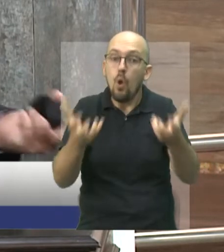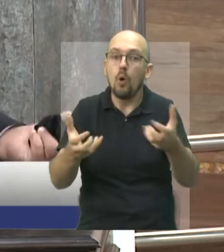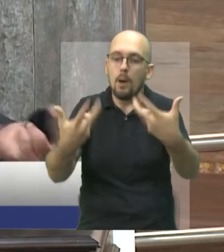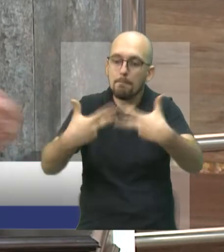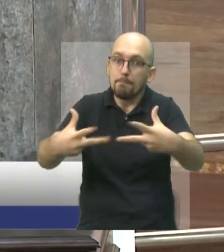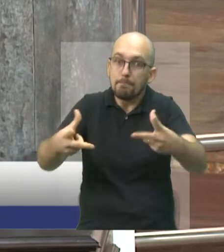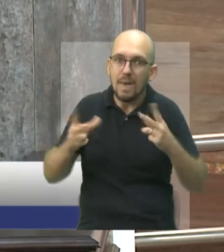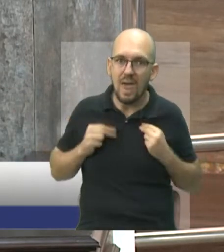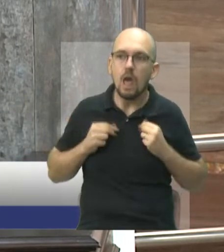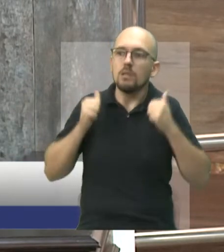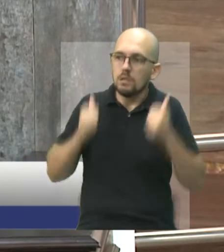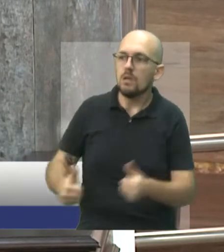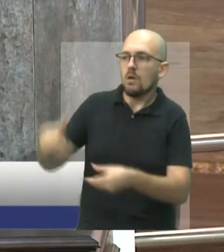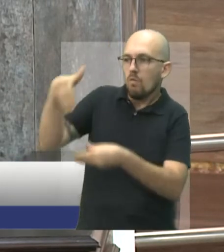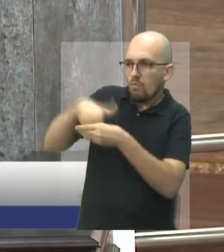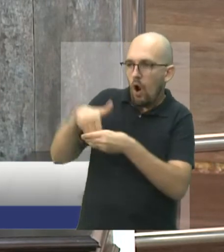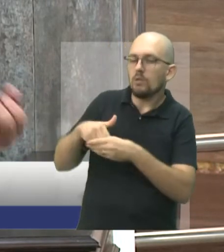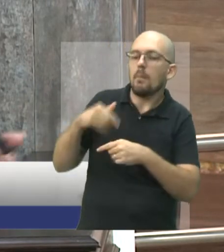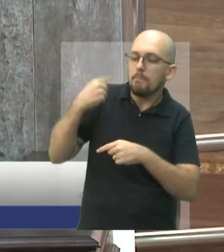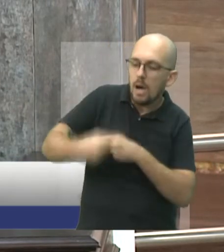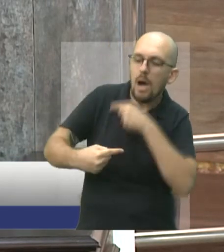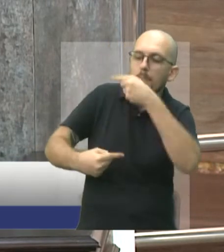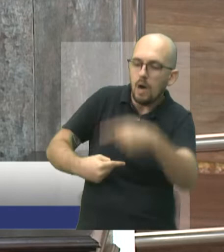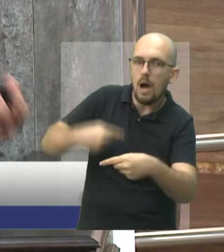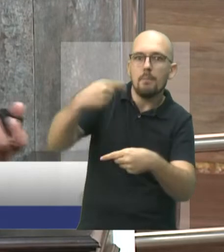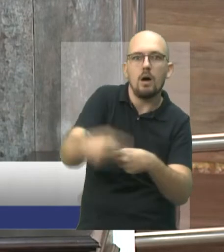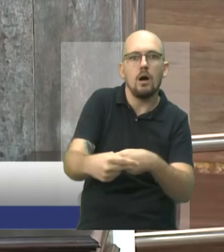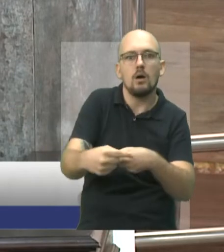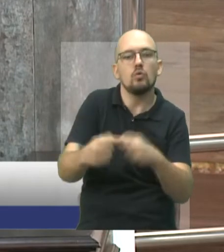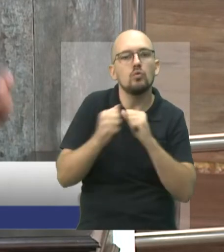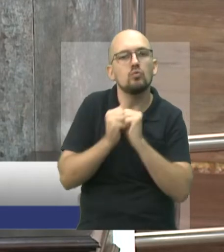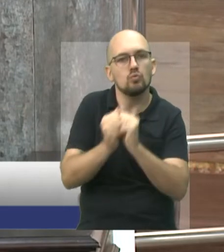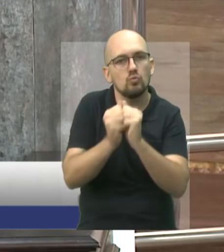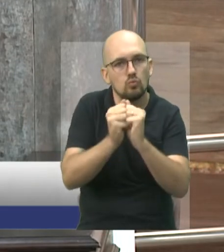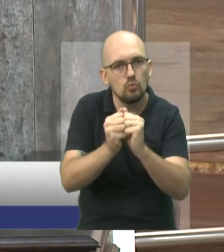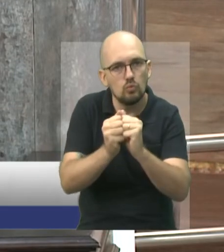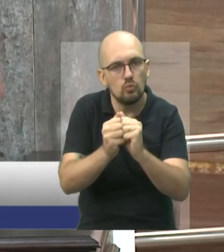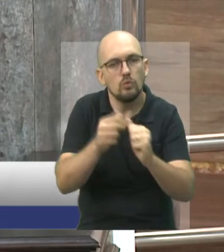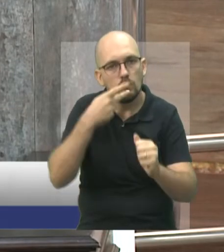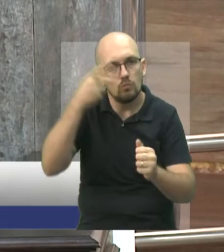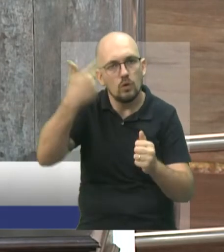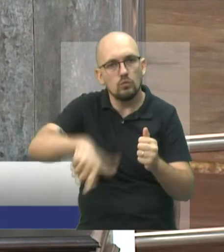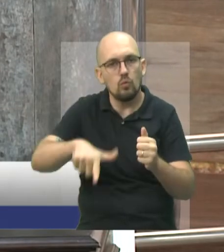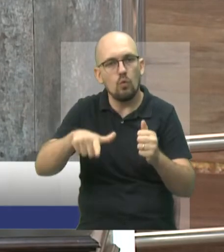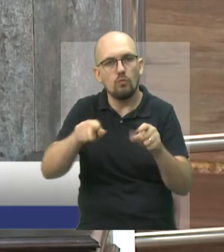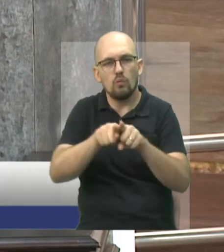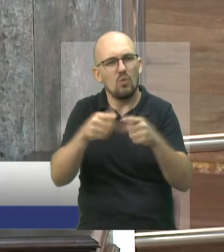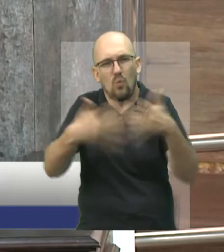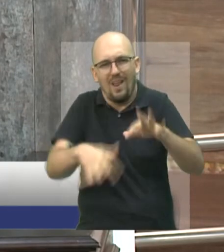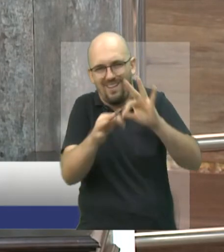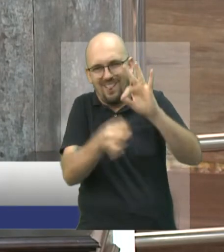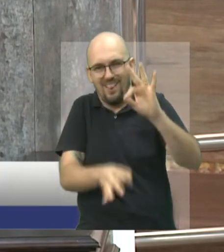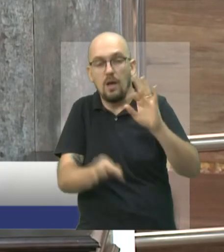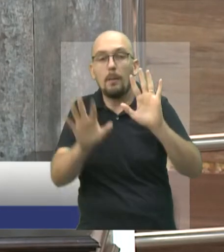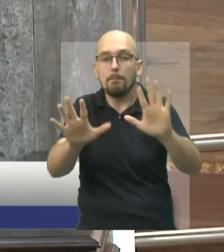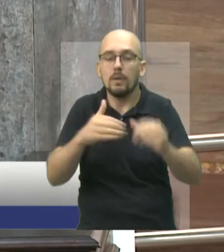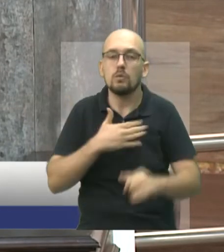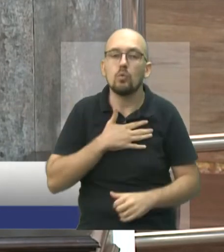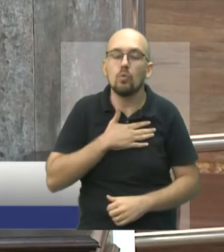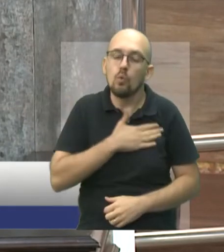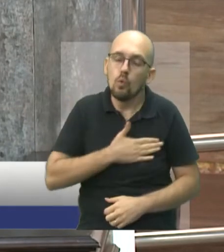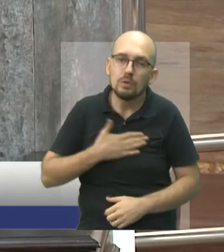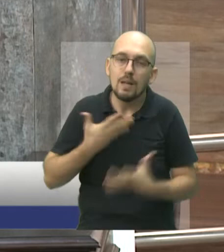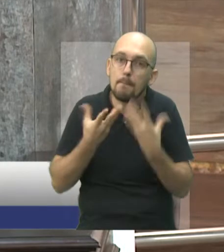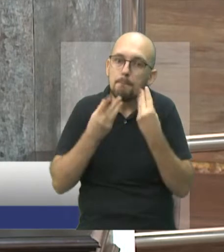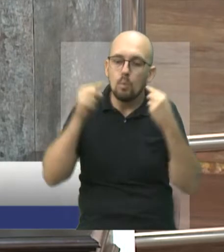né, a gente tem que fazer, né? Nós temos juntos, e volto a reafirmar, a falar de novo, não quero esticar muito, né? Gostaria muito que